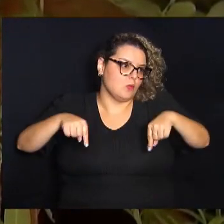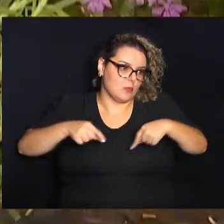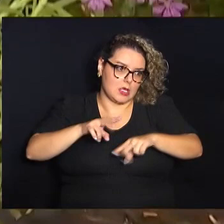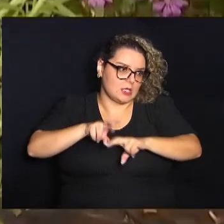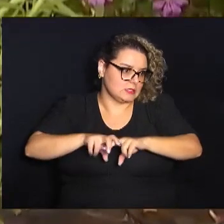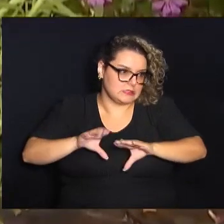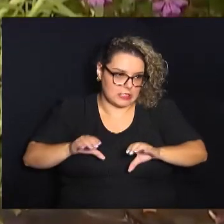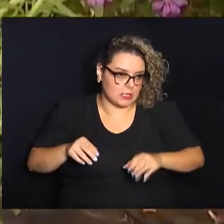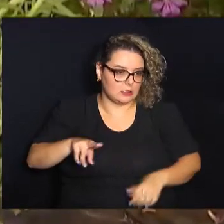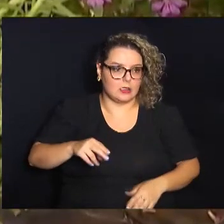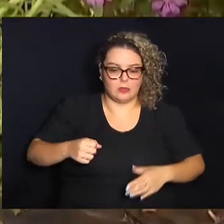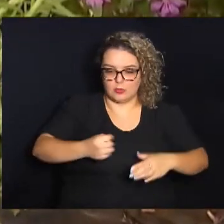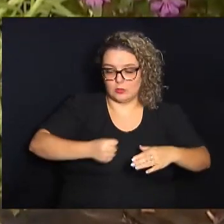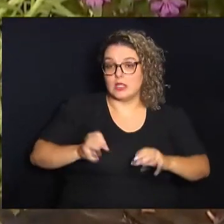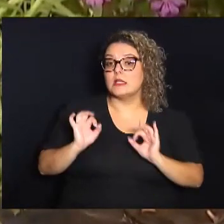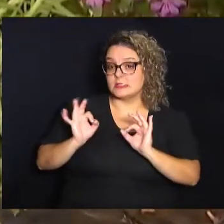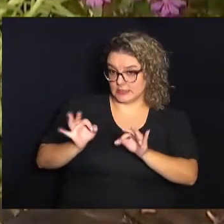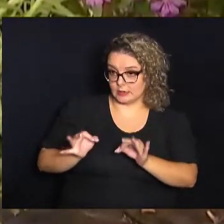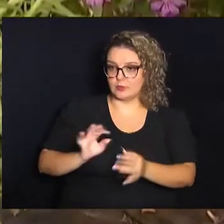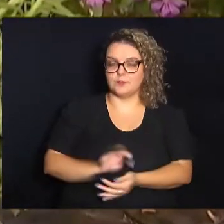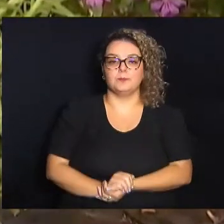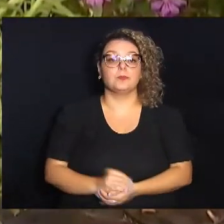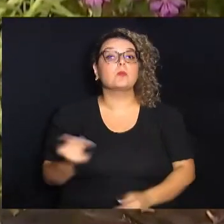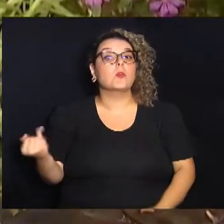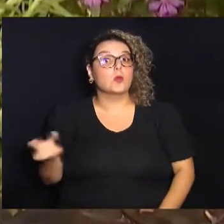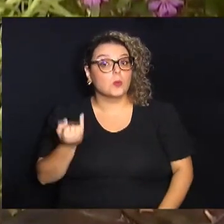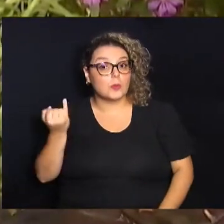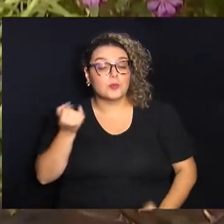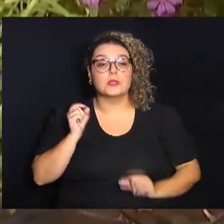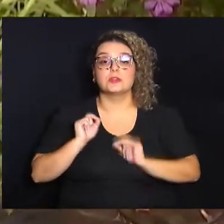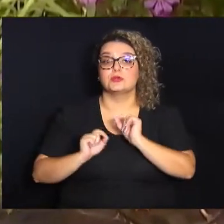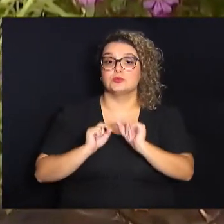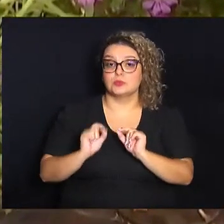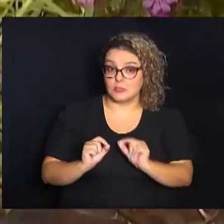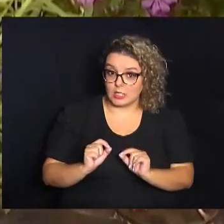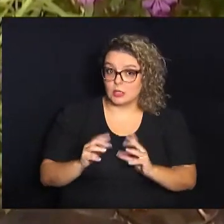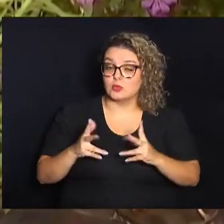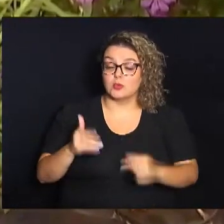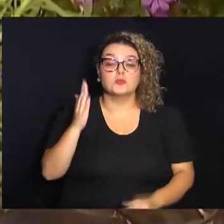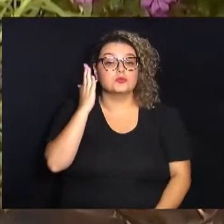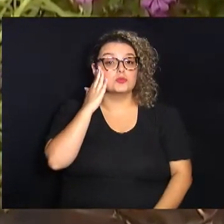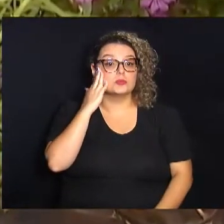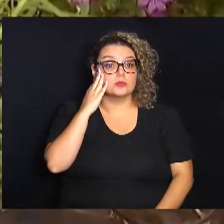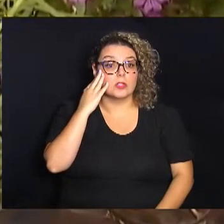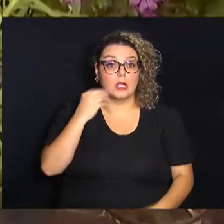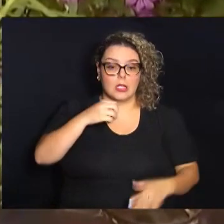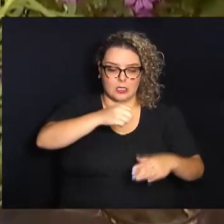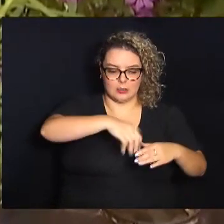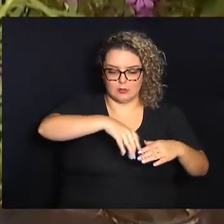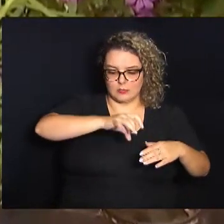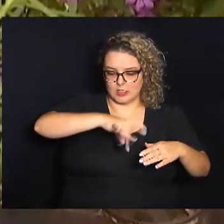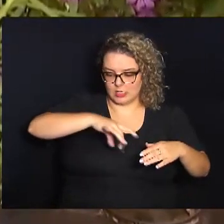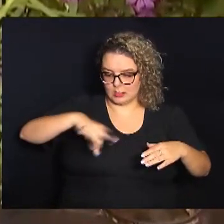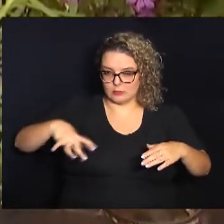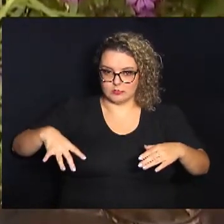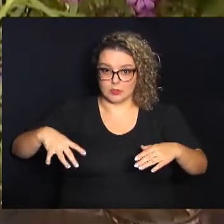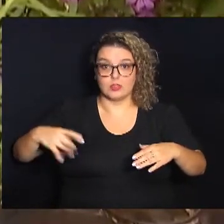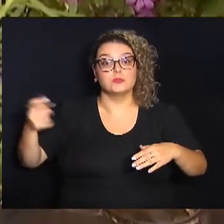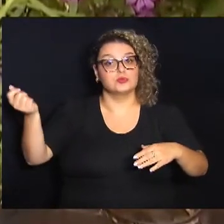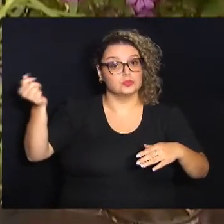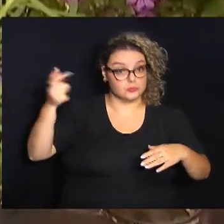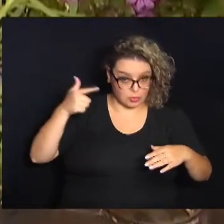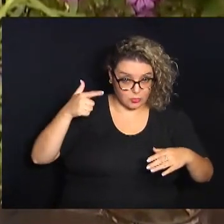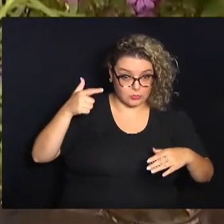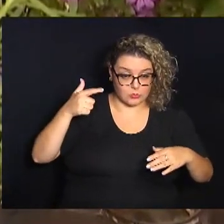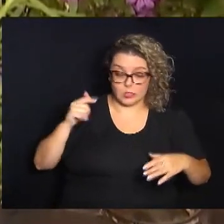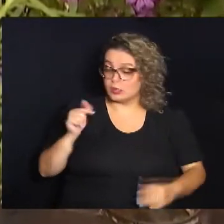né? Isso, certo. O importante que todos precisam saber é que as plantas precisam sim de iluminação. Não tem